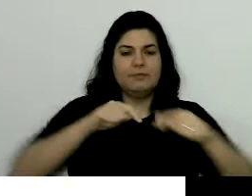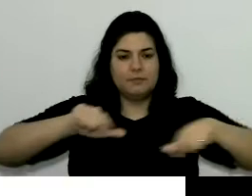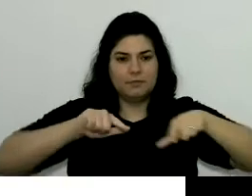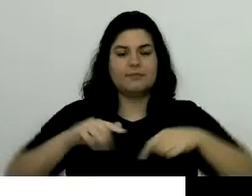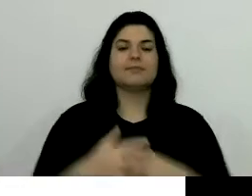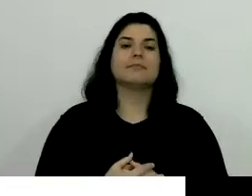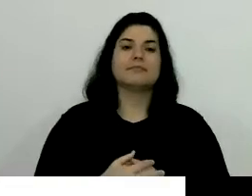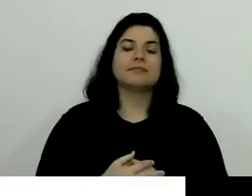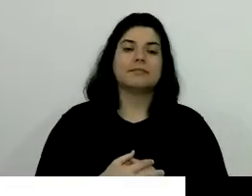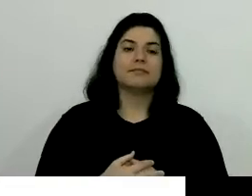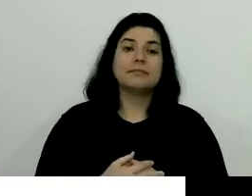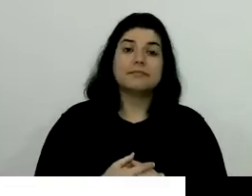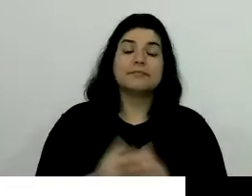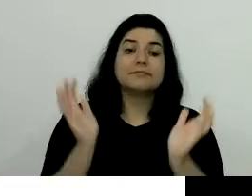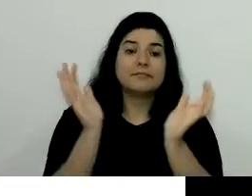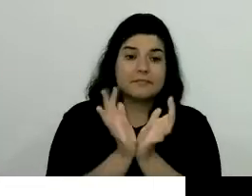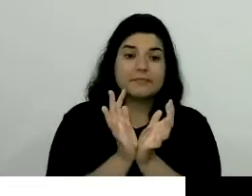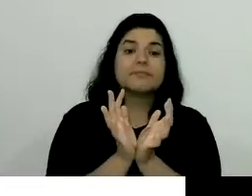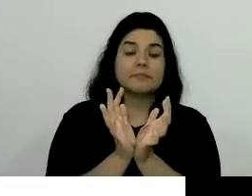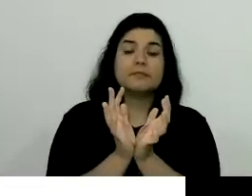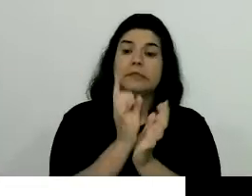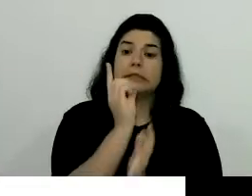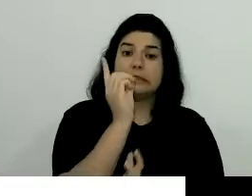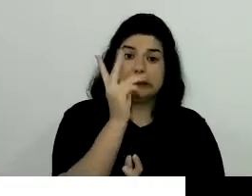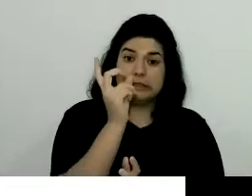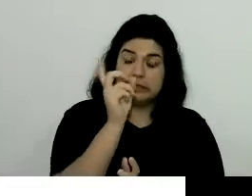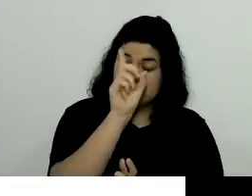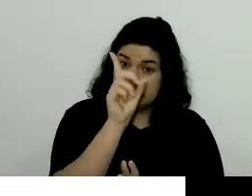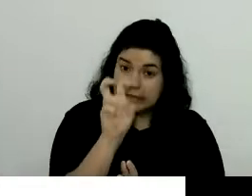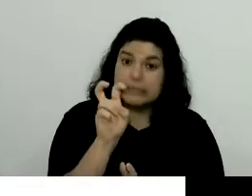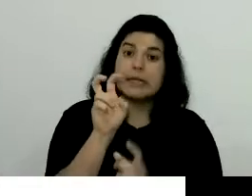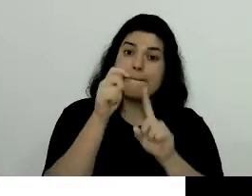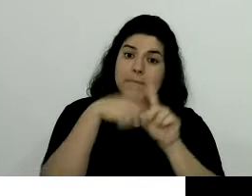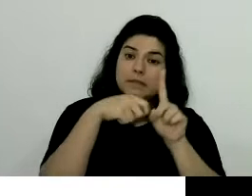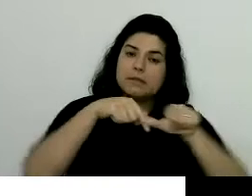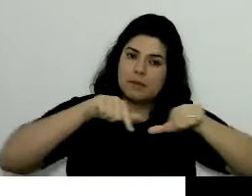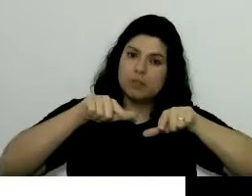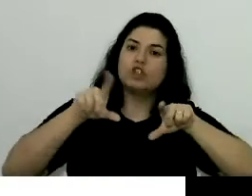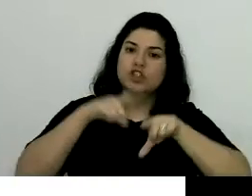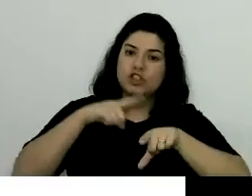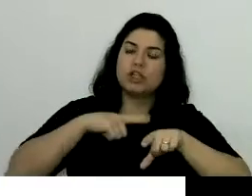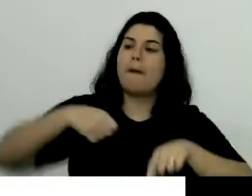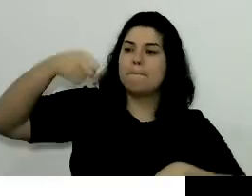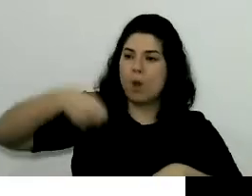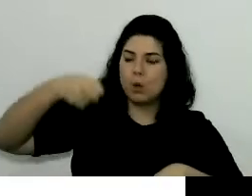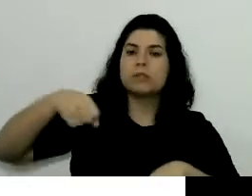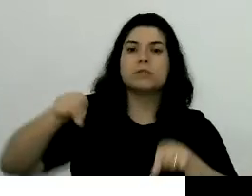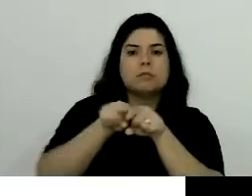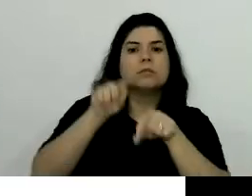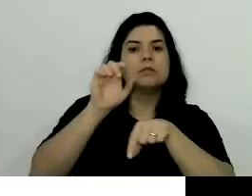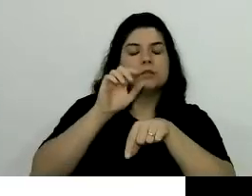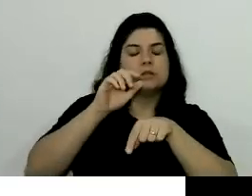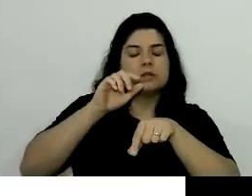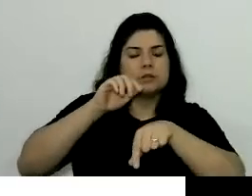equipe original, que passou esses 15 meses trabalhando, envolvia também bolsistas e estagiários e assistentes